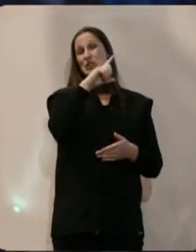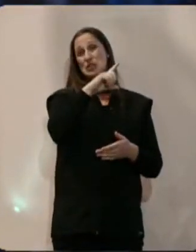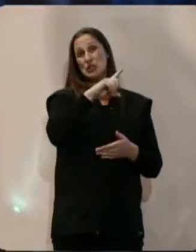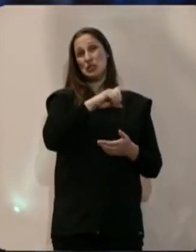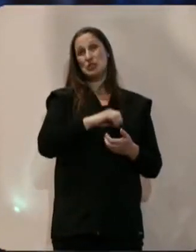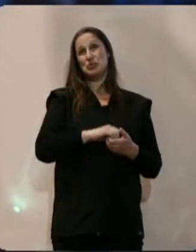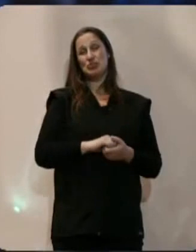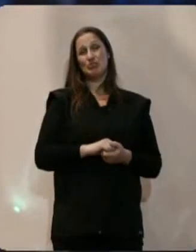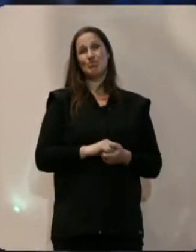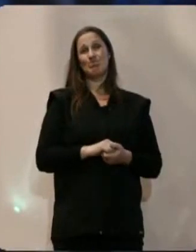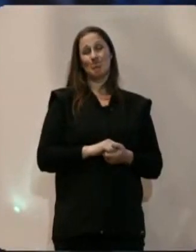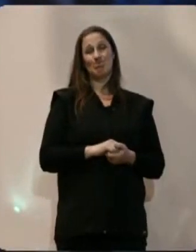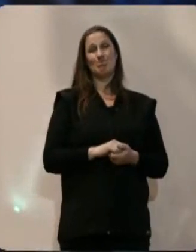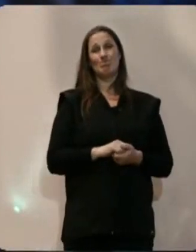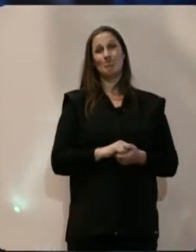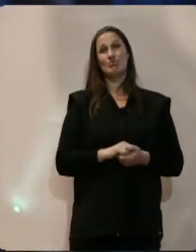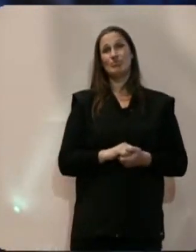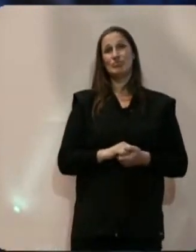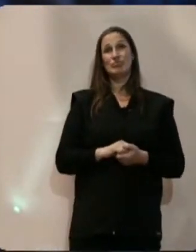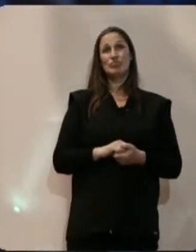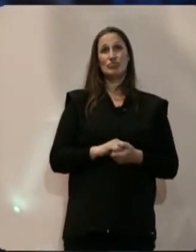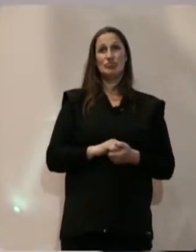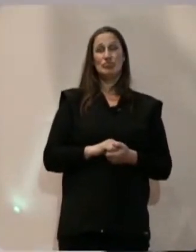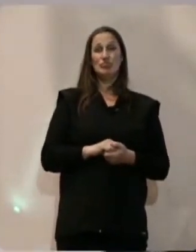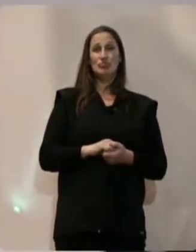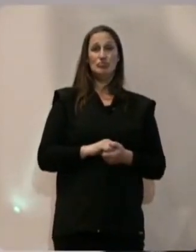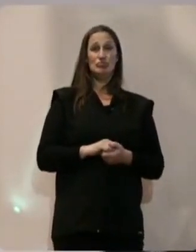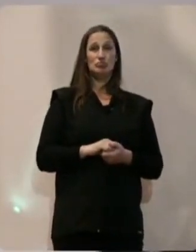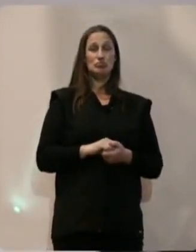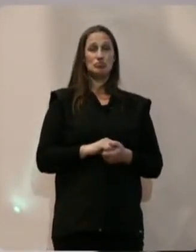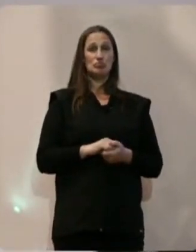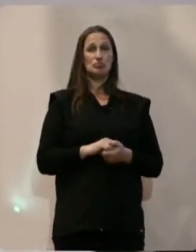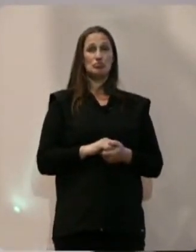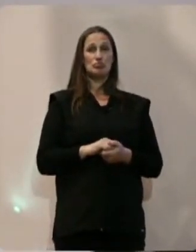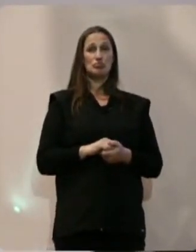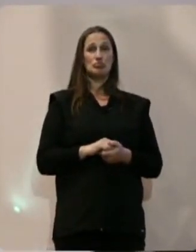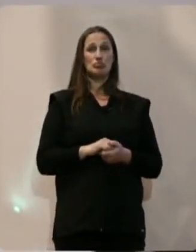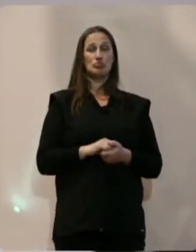estúpido. Me perdoem usar essa expressão, mas era um acidente estúpido.